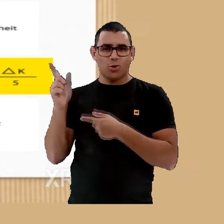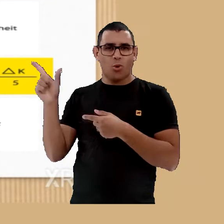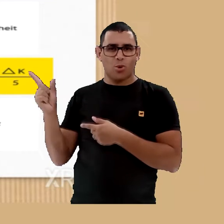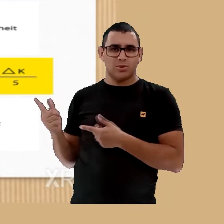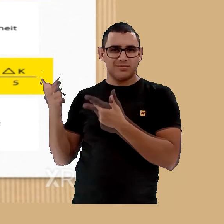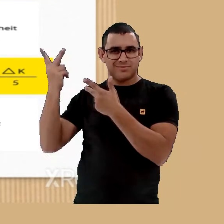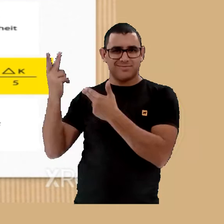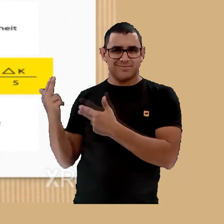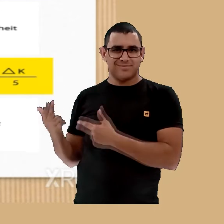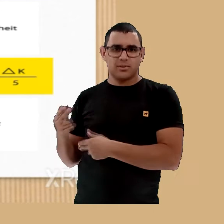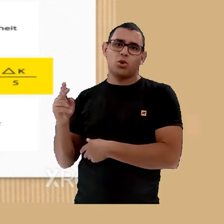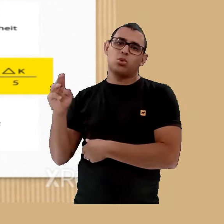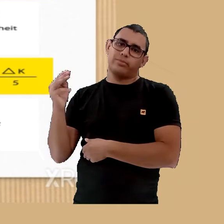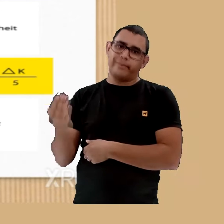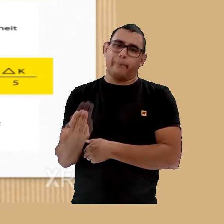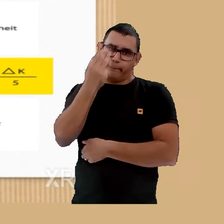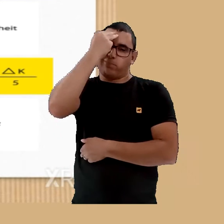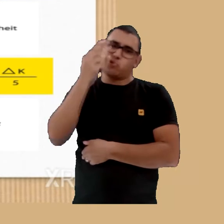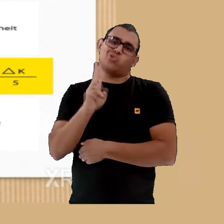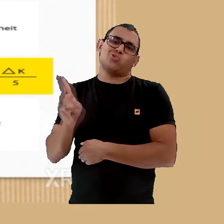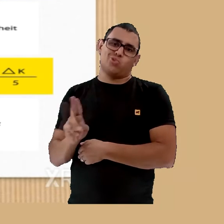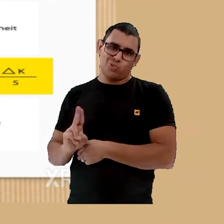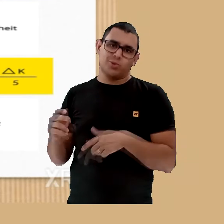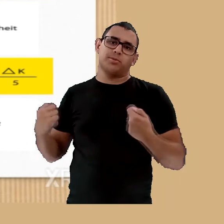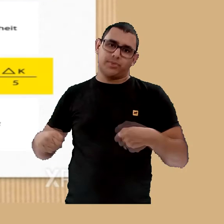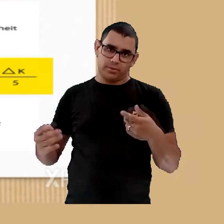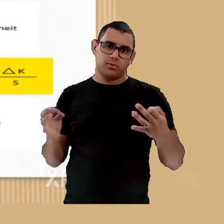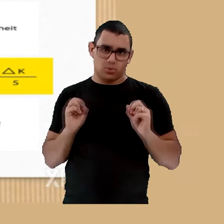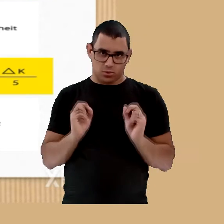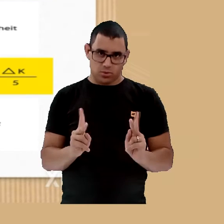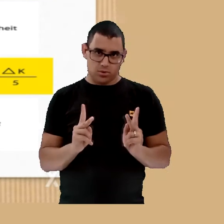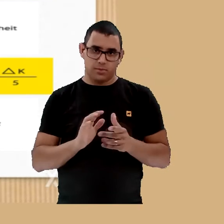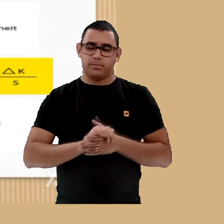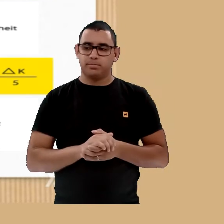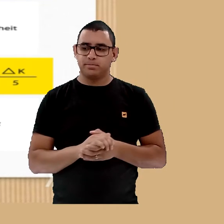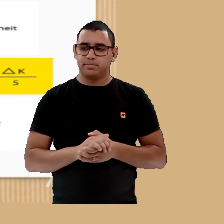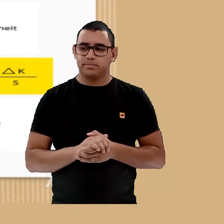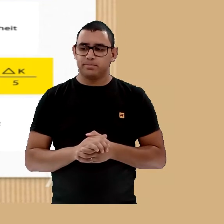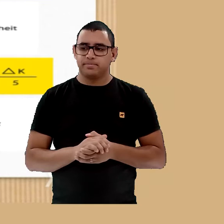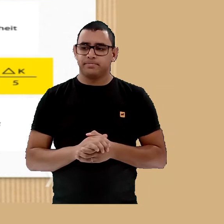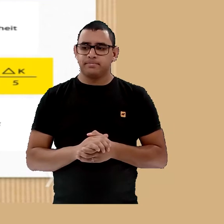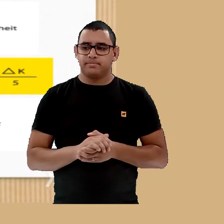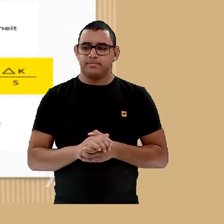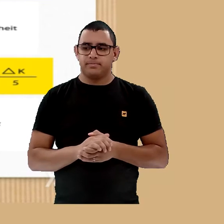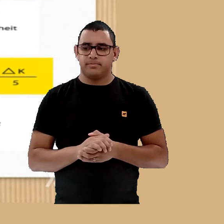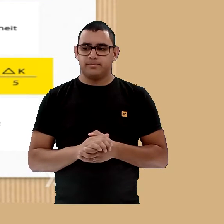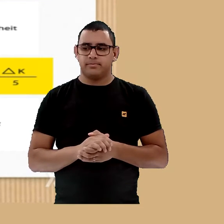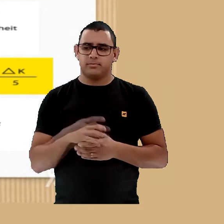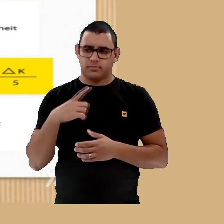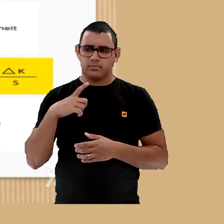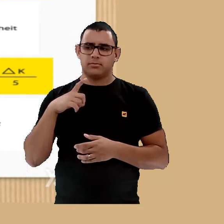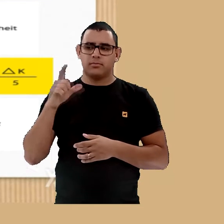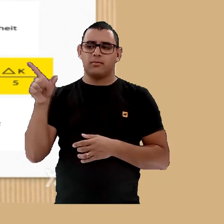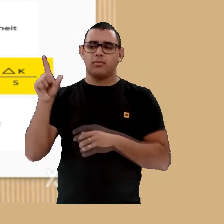na Kelvin, 273 graus Kelvin e 373 graus Kelvin. Ao lado, eu